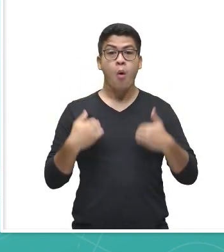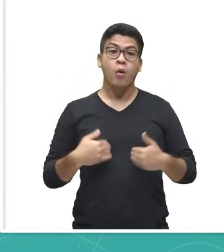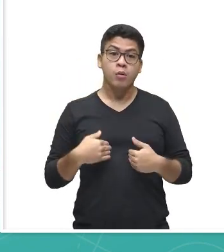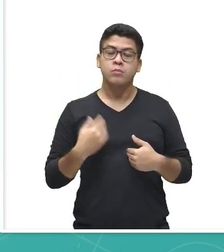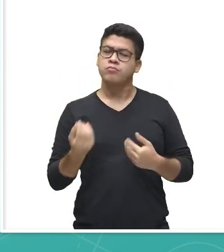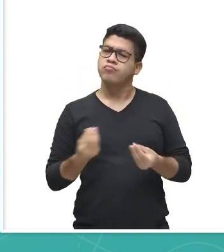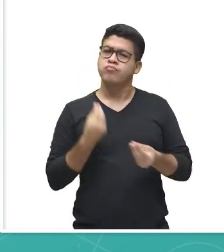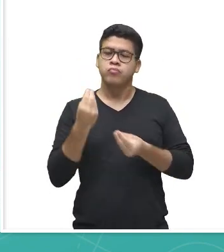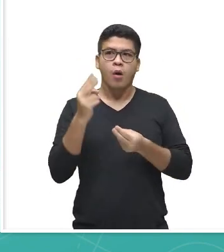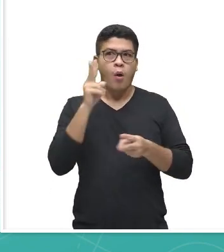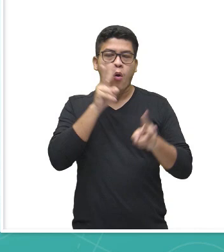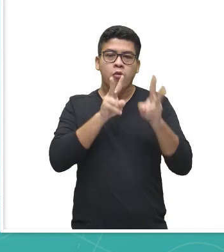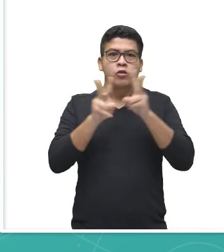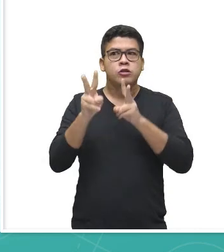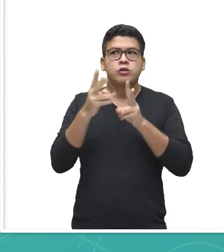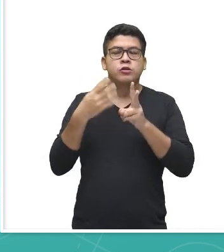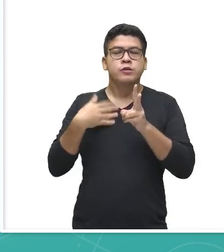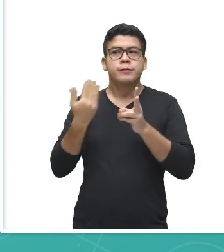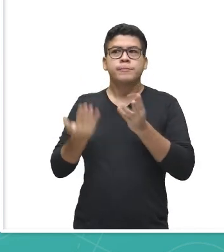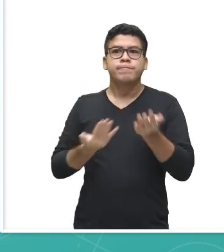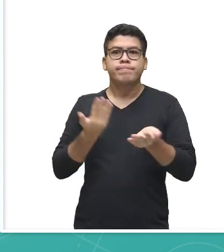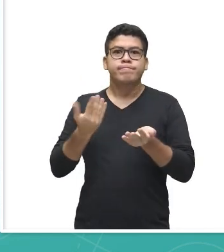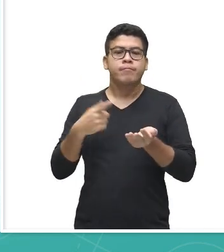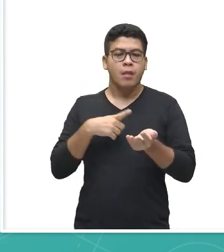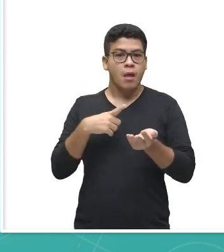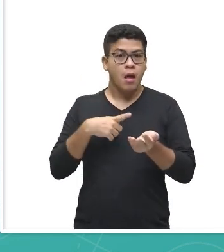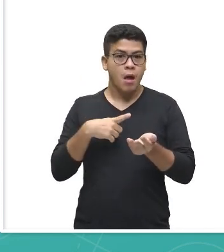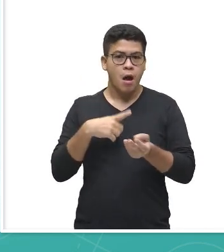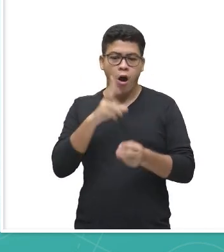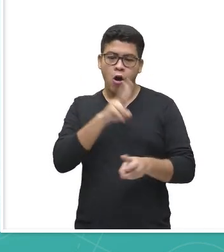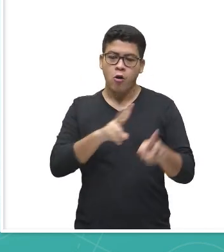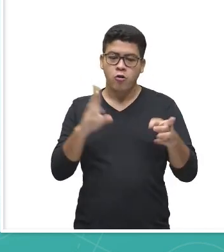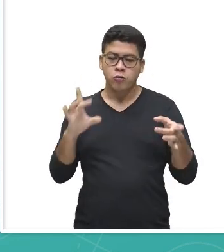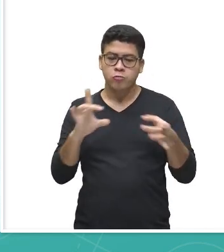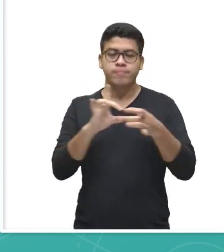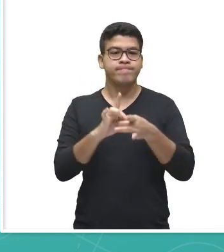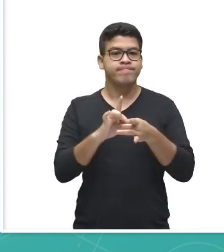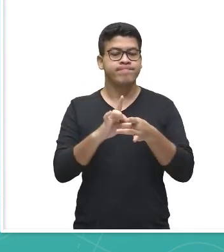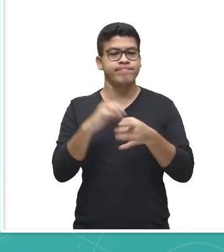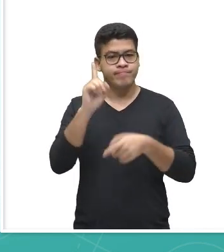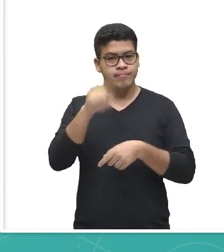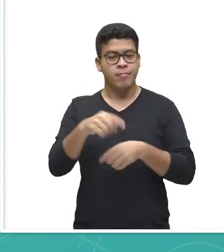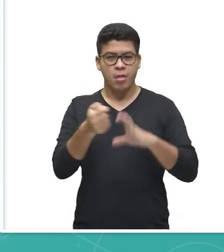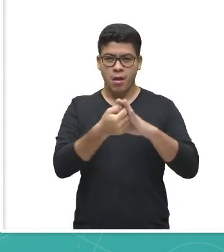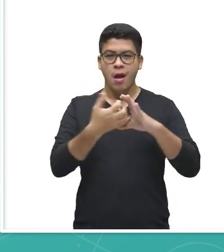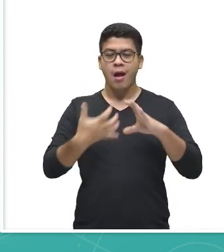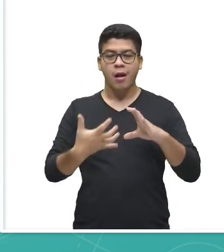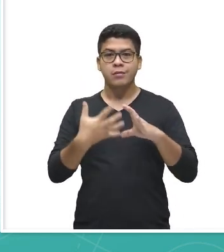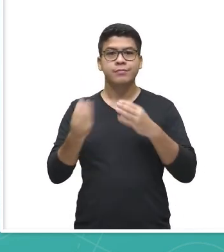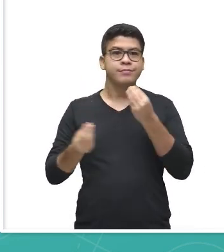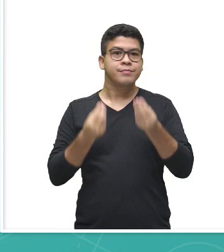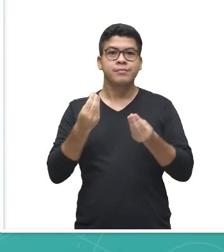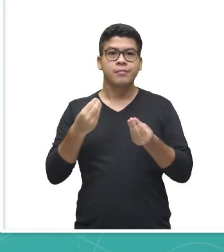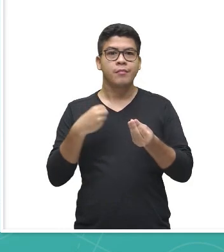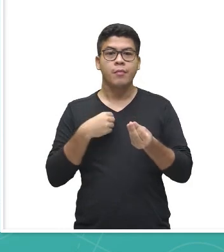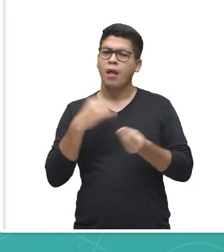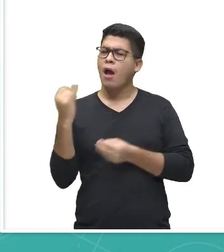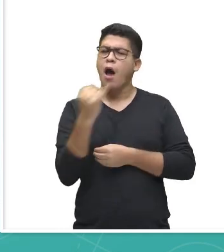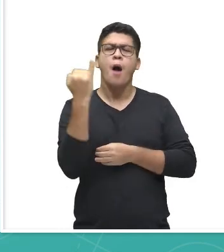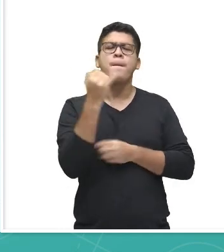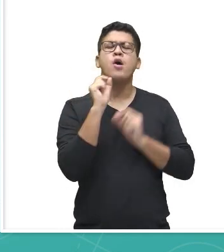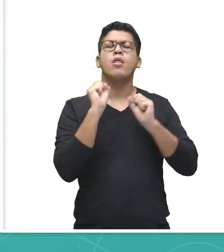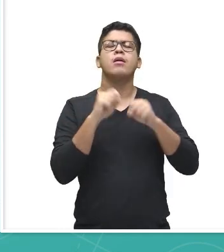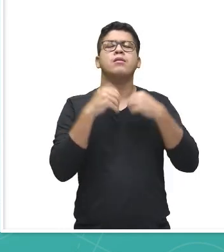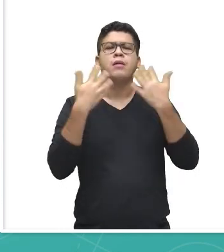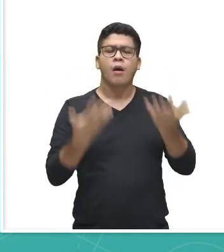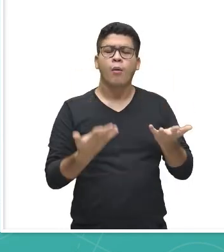órgãos do sentido e a sua relação com as propriedades organolépticas, certo? Então, olha aí, a importância, né, dos